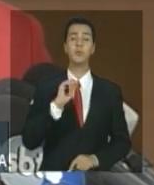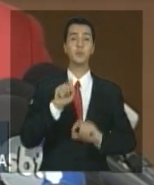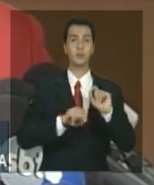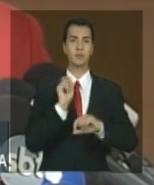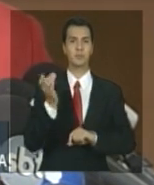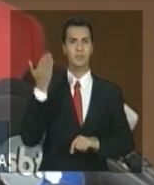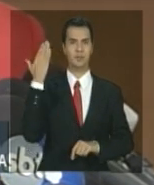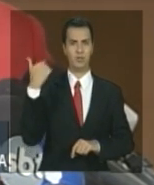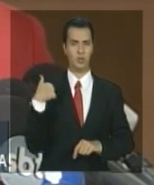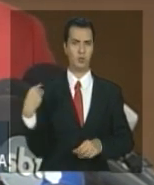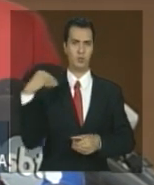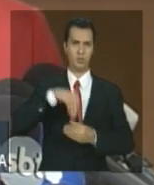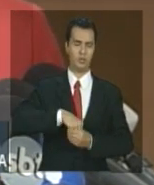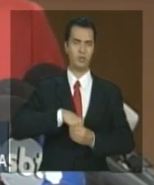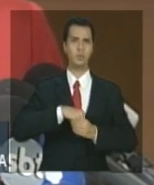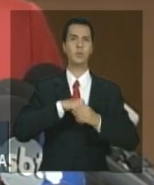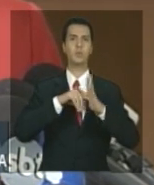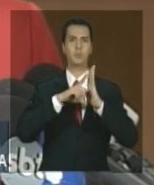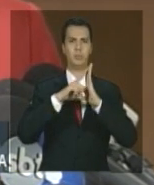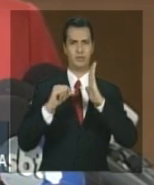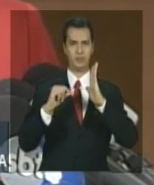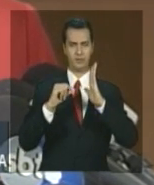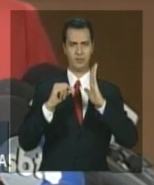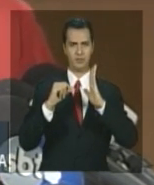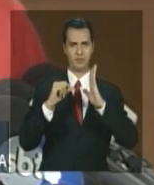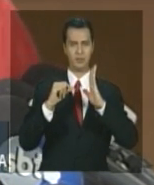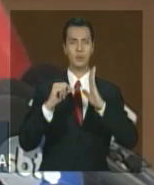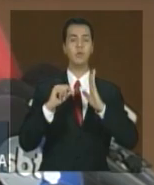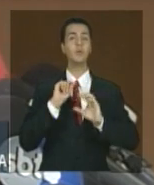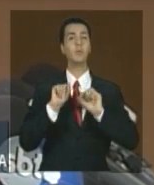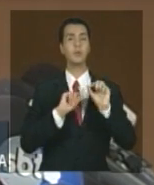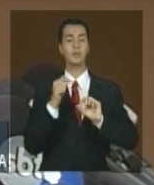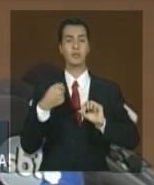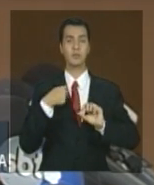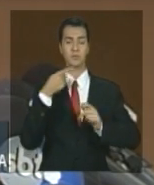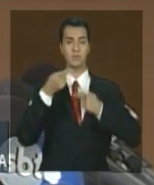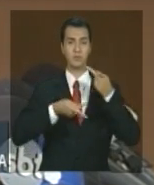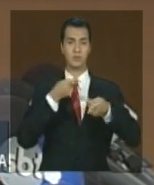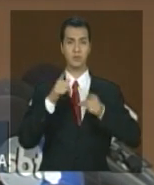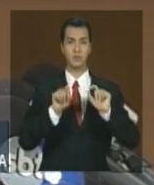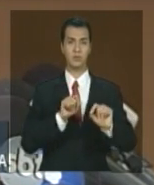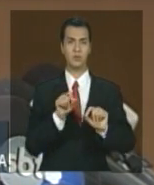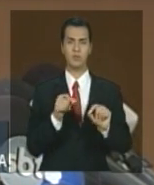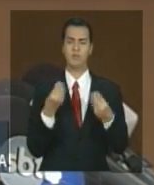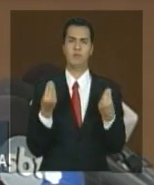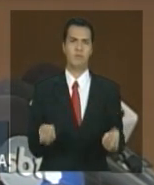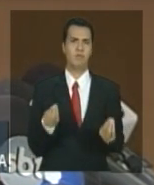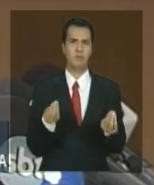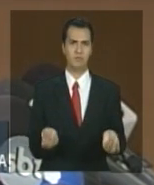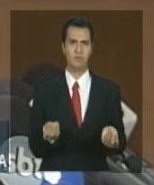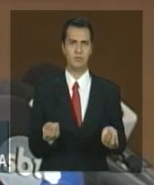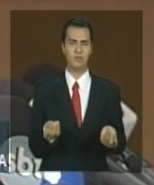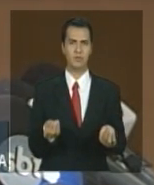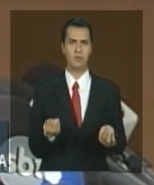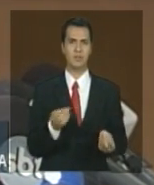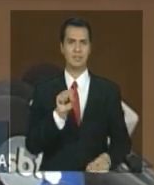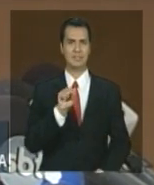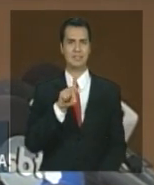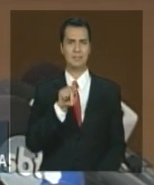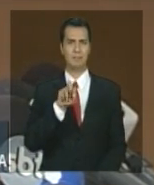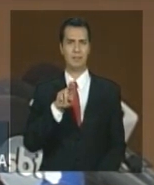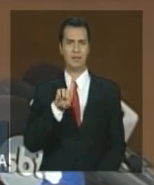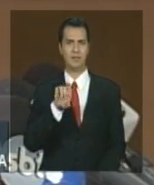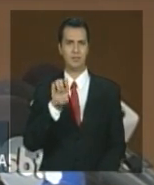lá no Palácio do Planalto, uhum, que eu achava tecnicamente insustentável os spreads